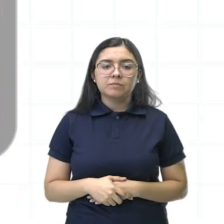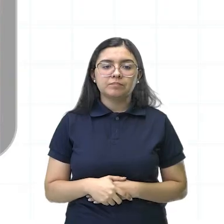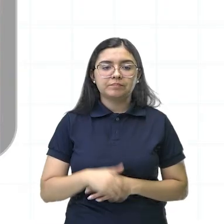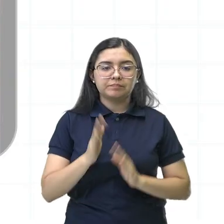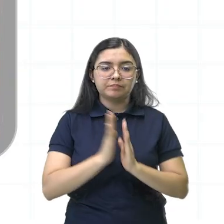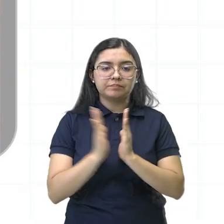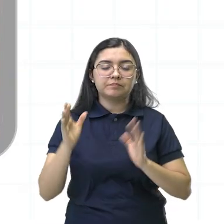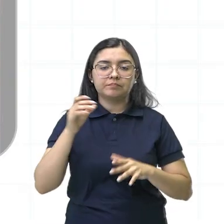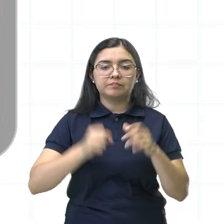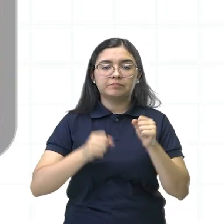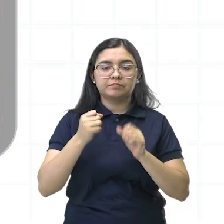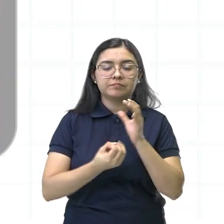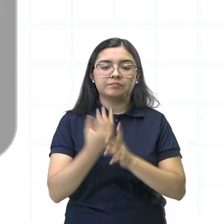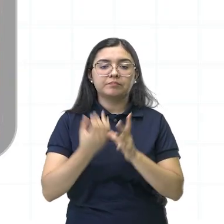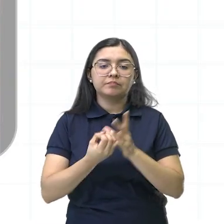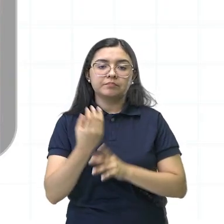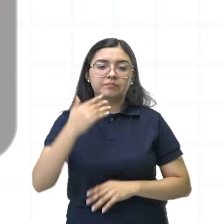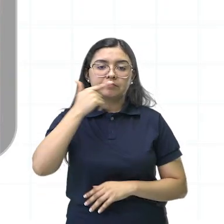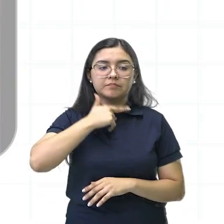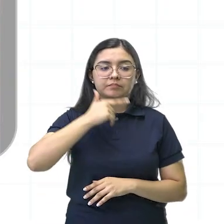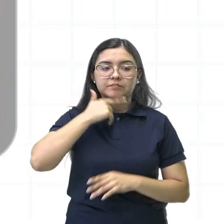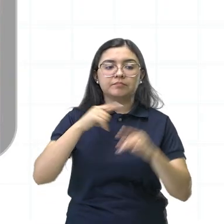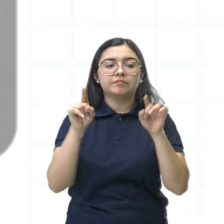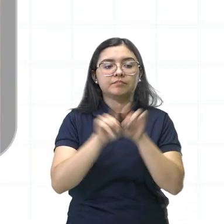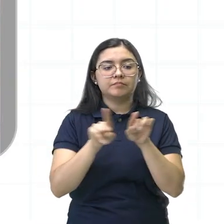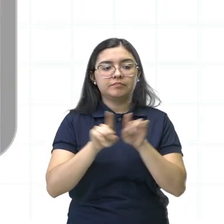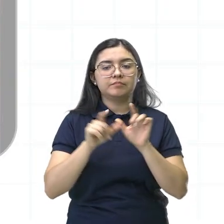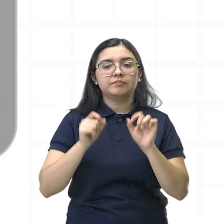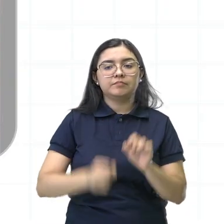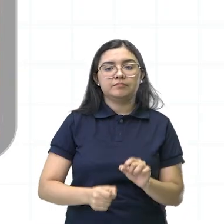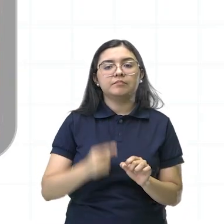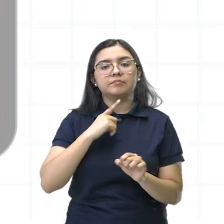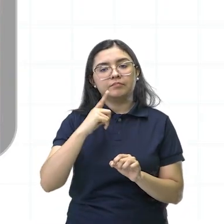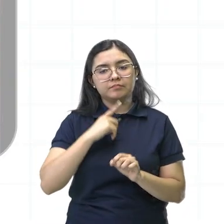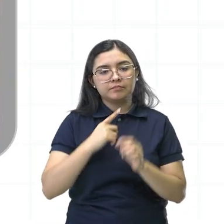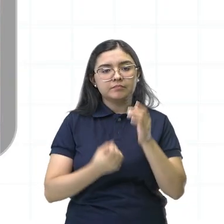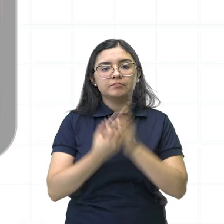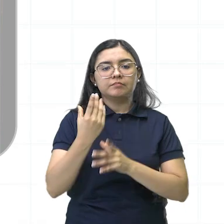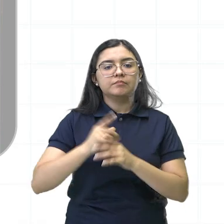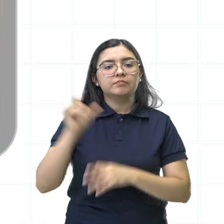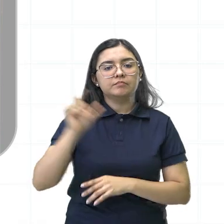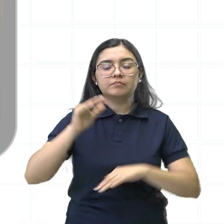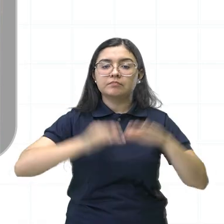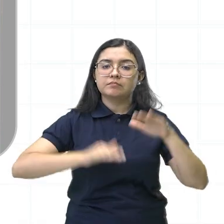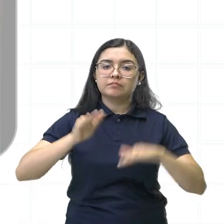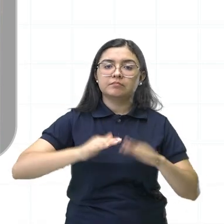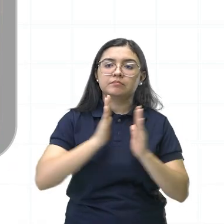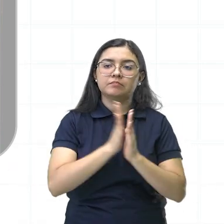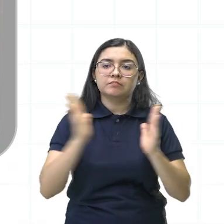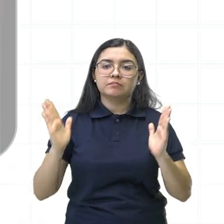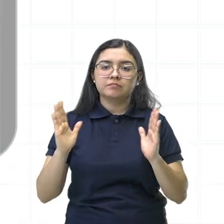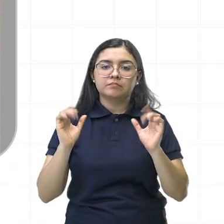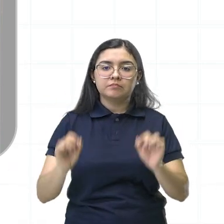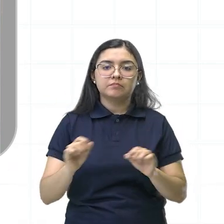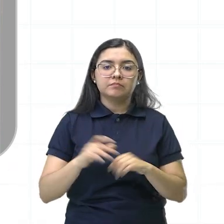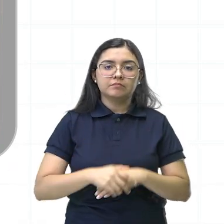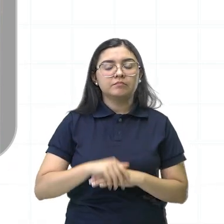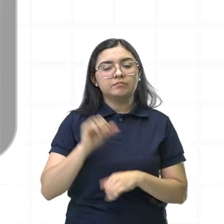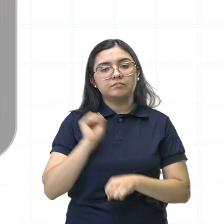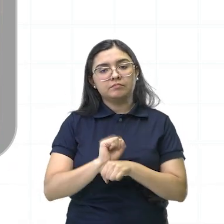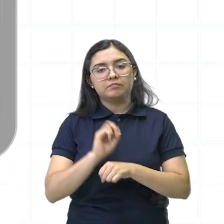do leite para produzir queijo e também produzir iogurte. Dependendo do processo, você vai parar ou vai